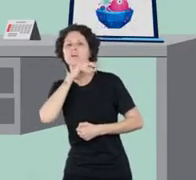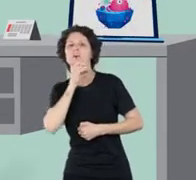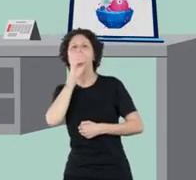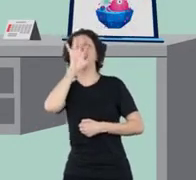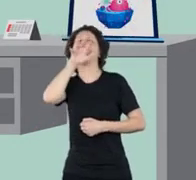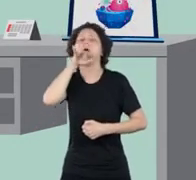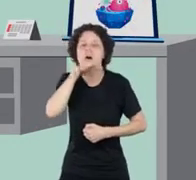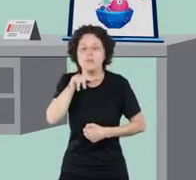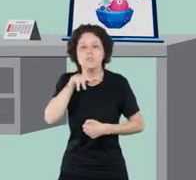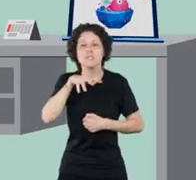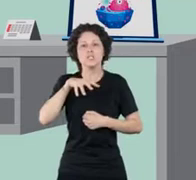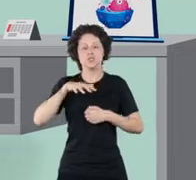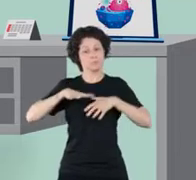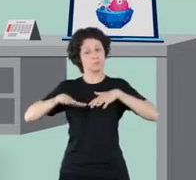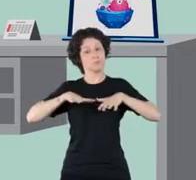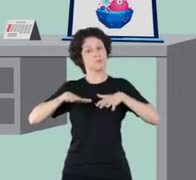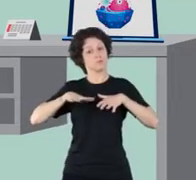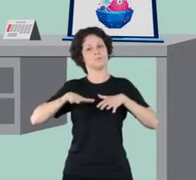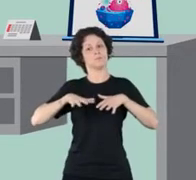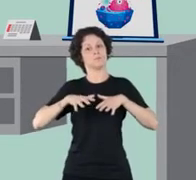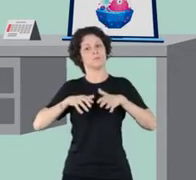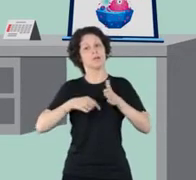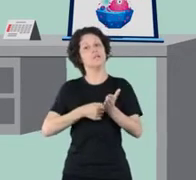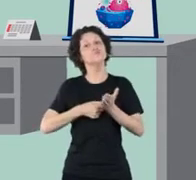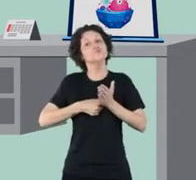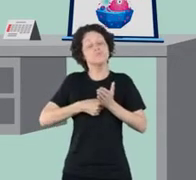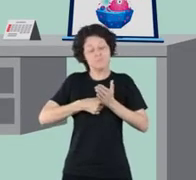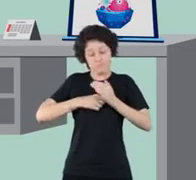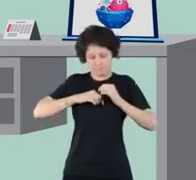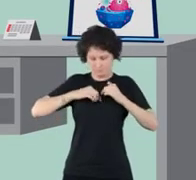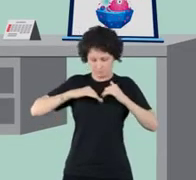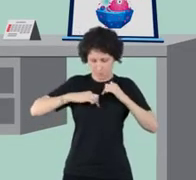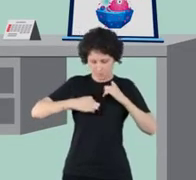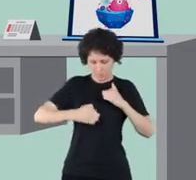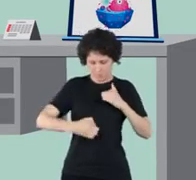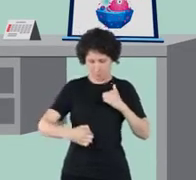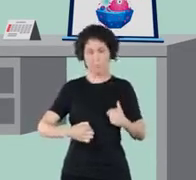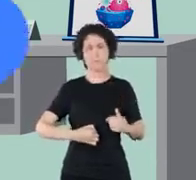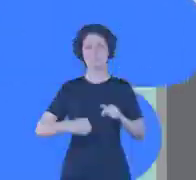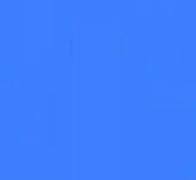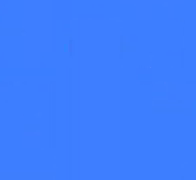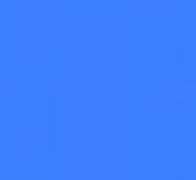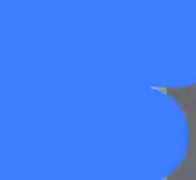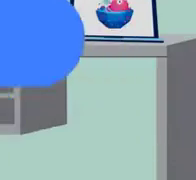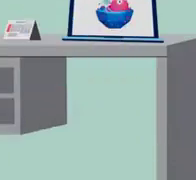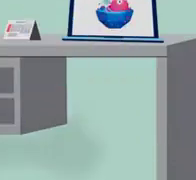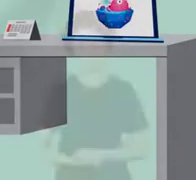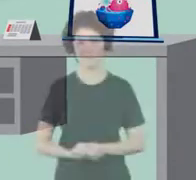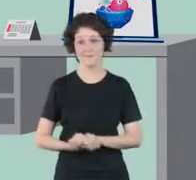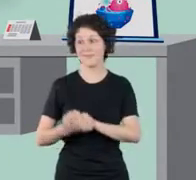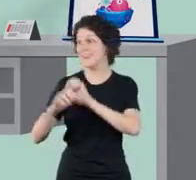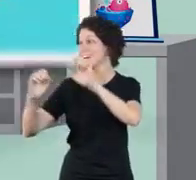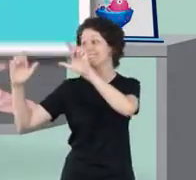você vomite, é claro. No esôfago, esses movimentos levam o bolo alimentar até o estômago.